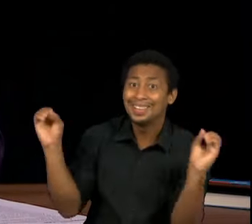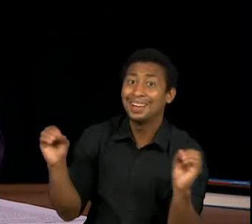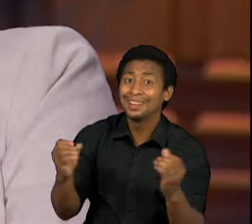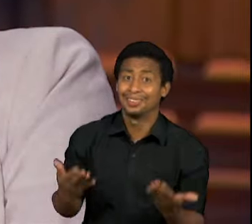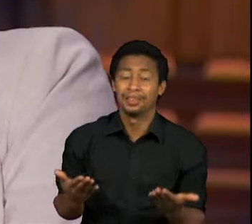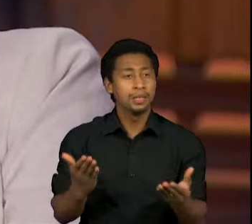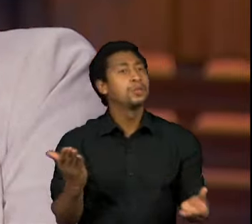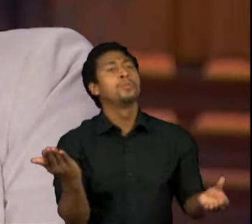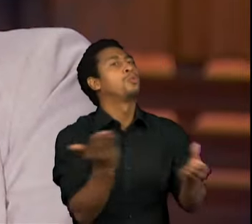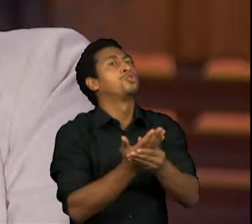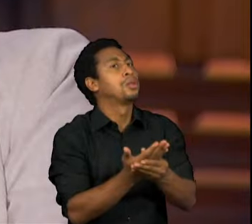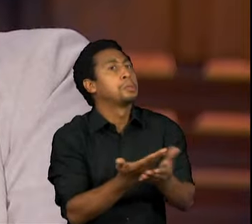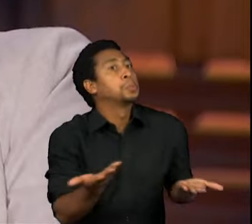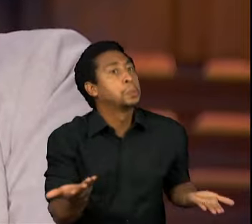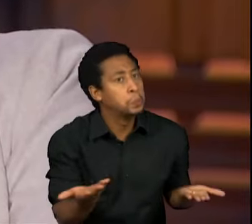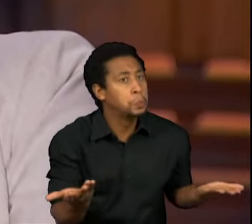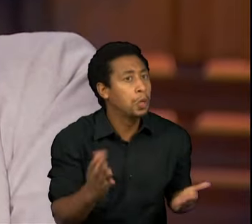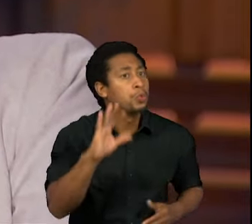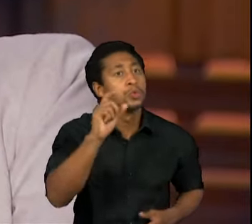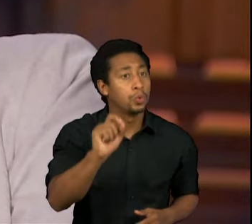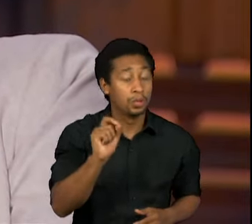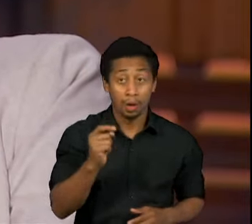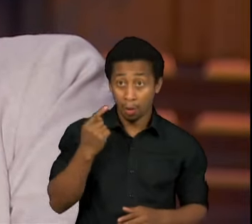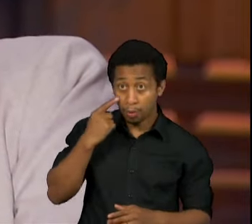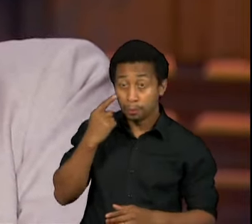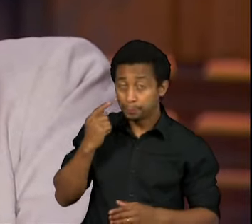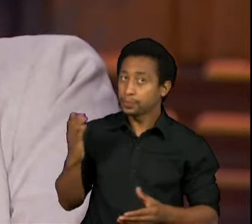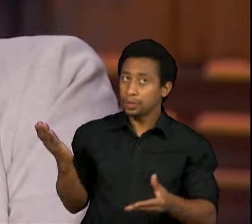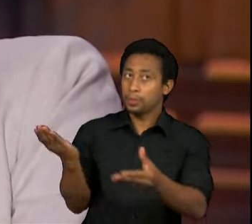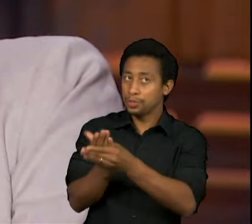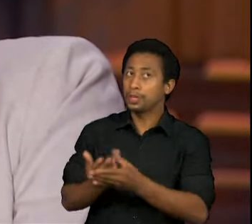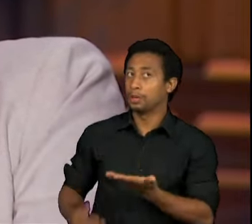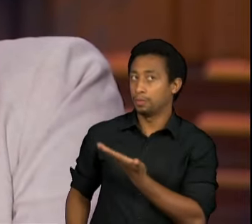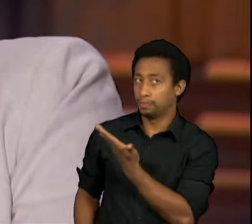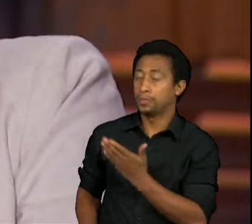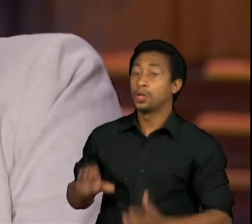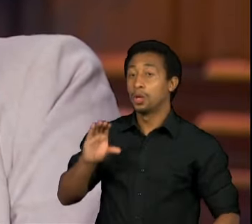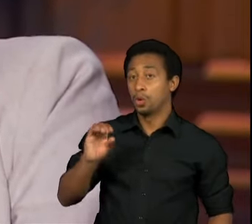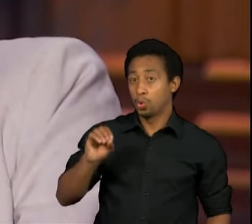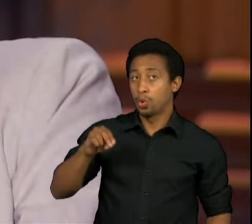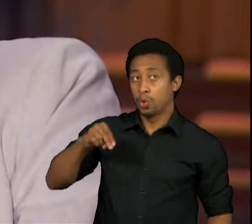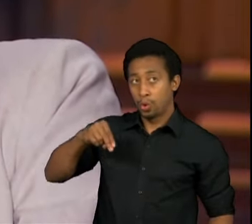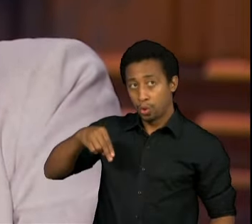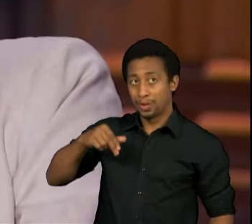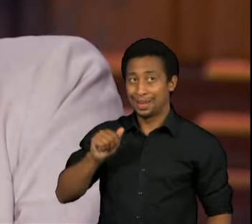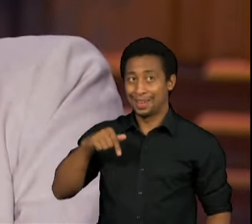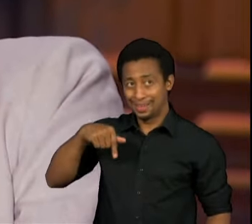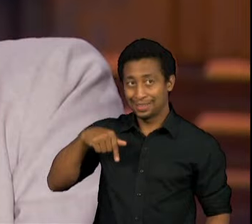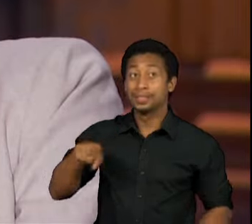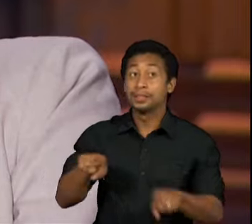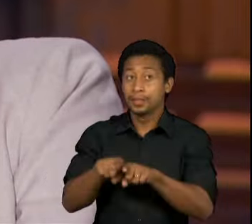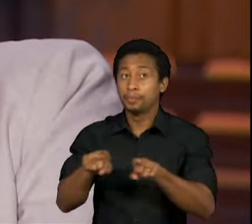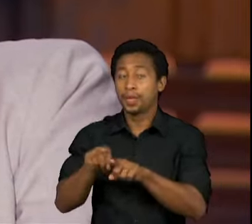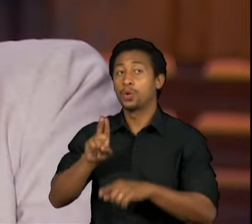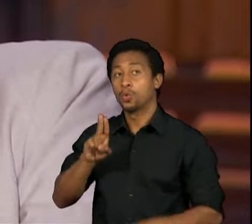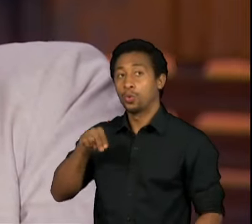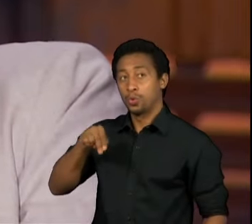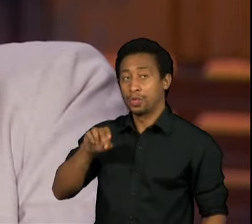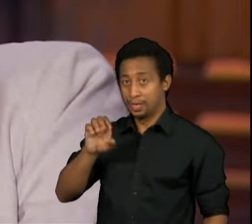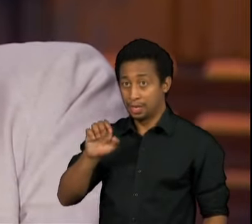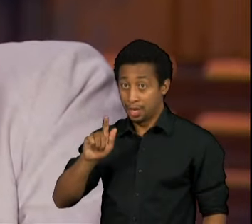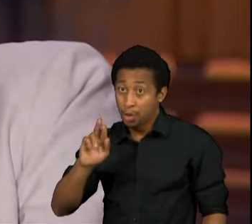processo então entramos a conaq a coordenação Nacional quilombolas musical negro que a união dos negros e negras são em qual a minha equipe